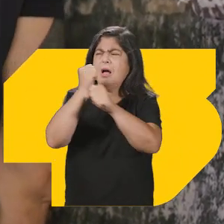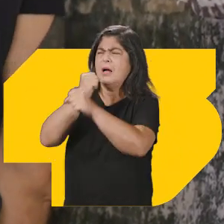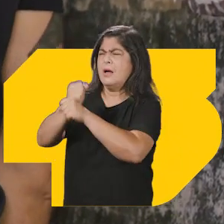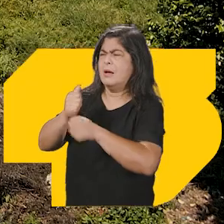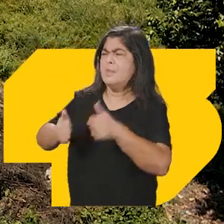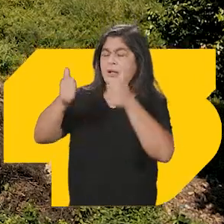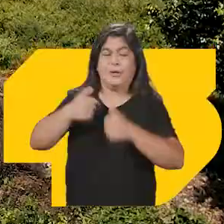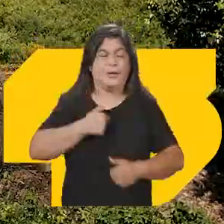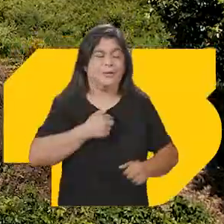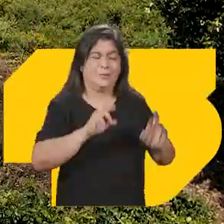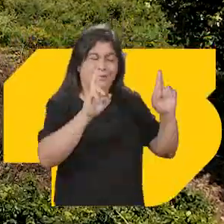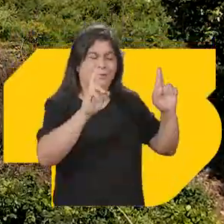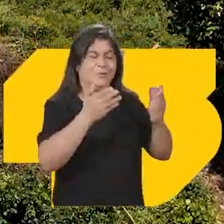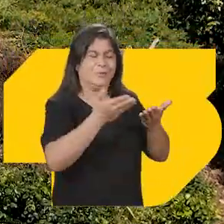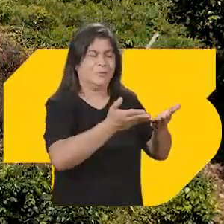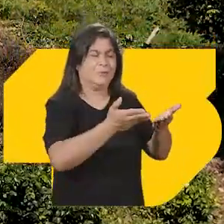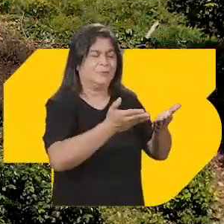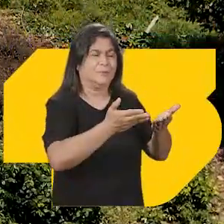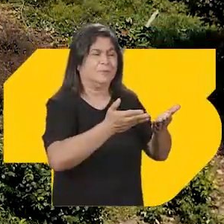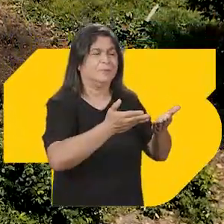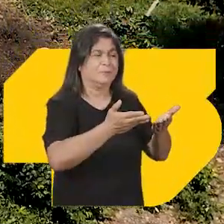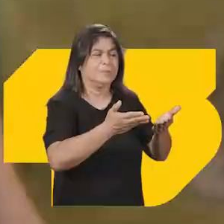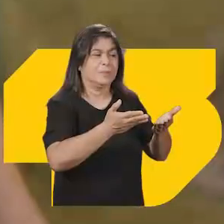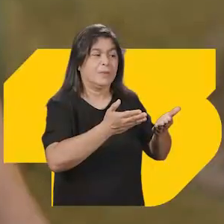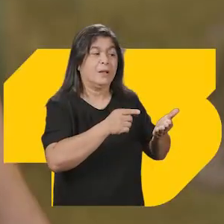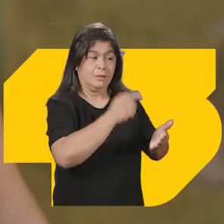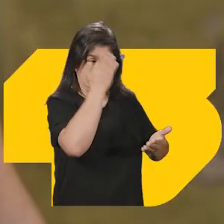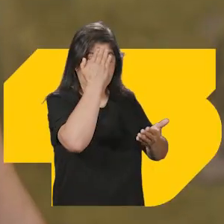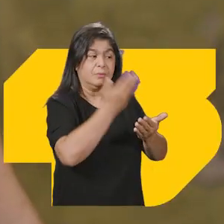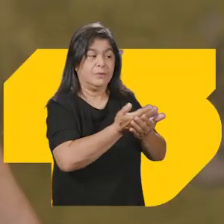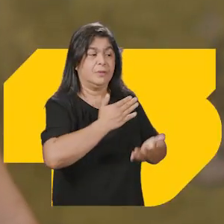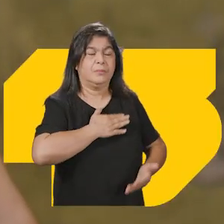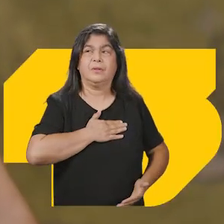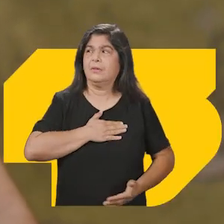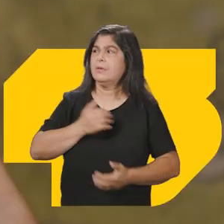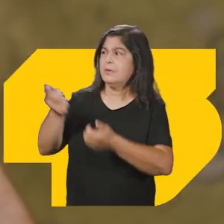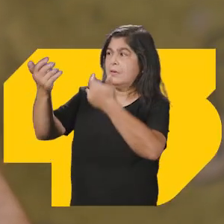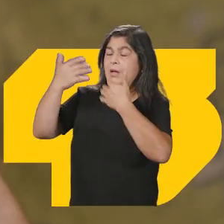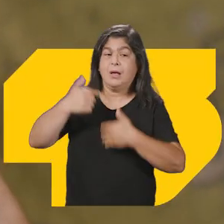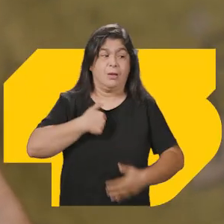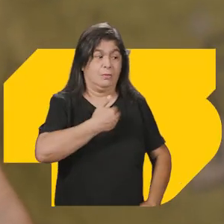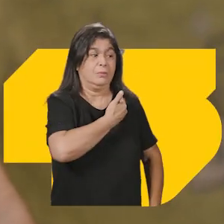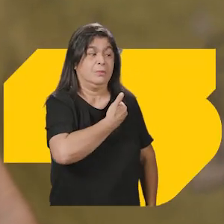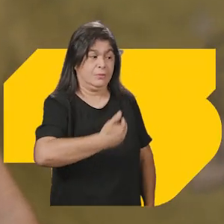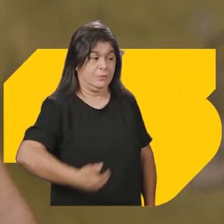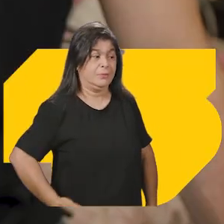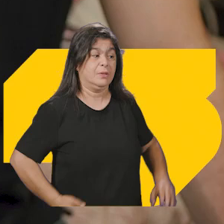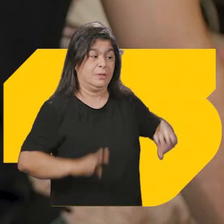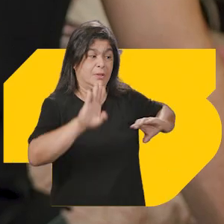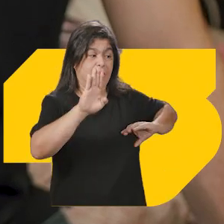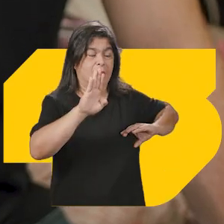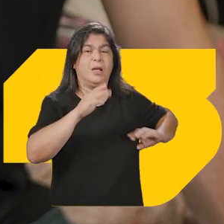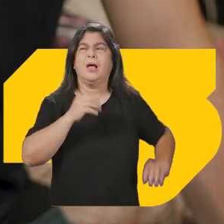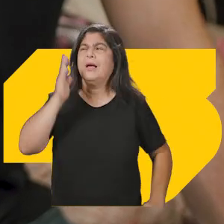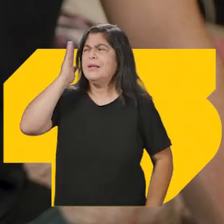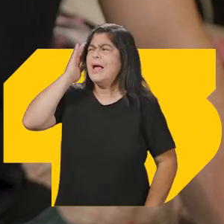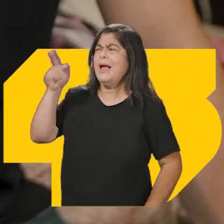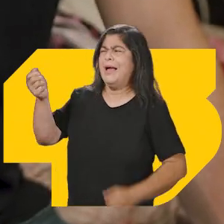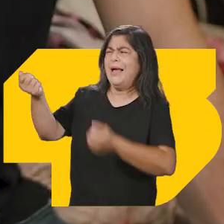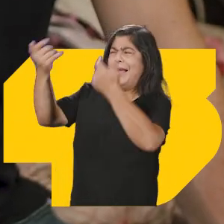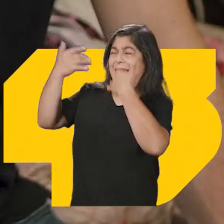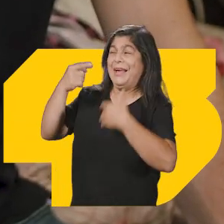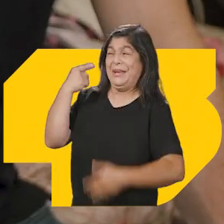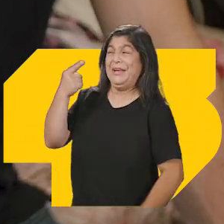boa construída. Vou ver. Eu quero que você confie em mim. Pode falar, eu sou candidato a governador. Já sei. O senhor tava dizendo